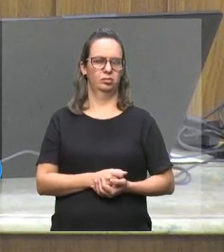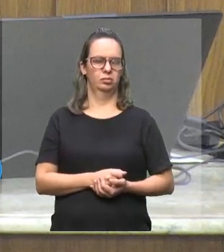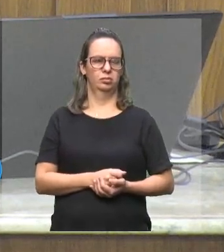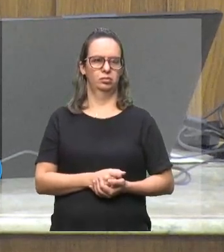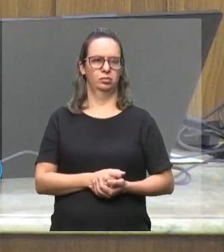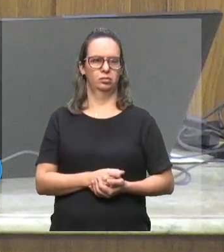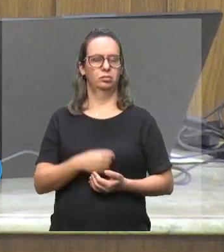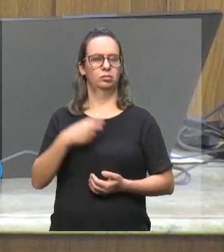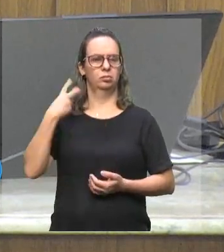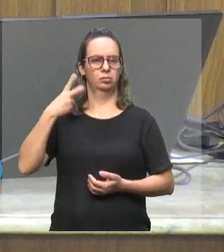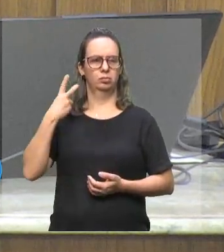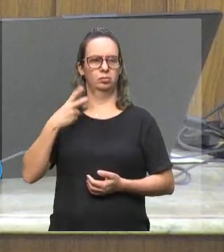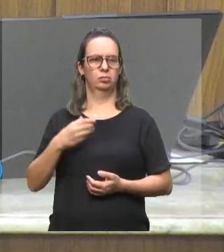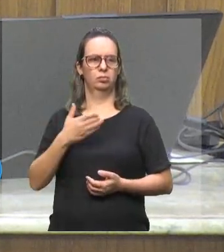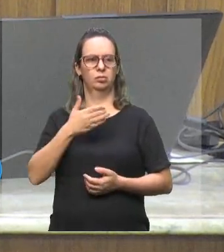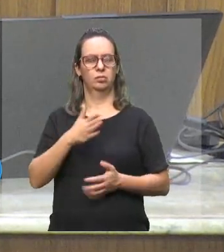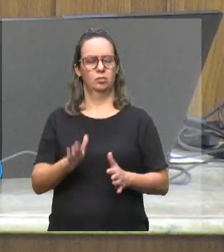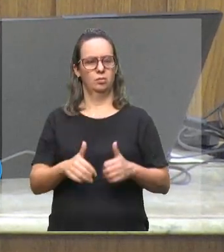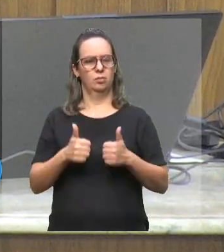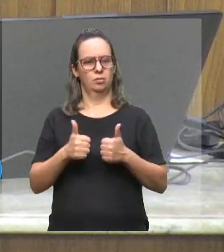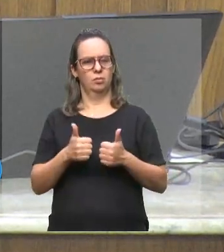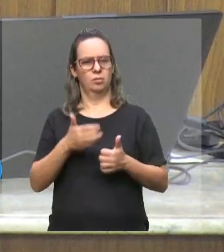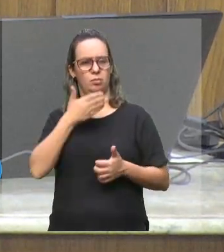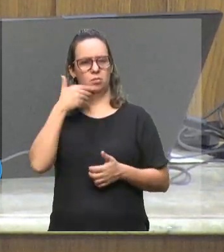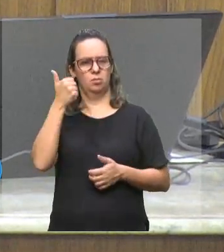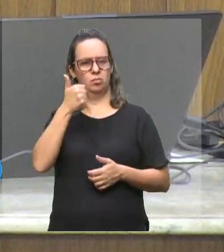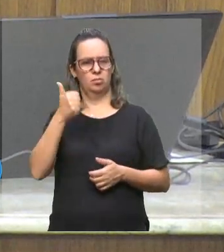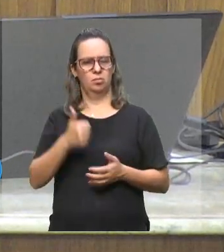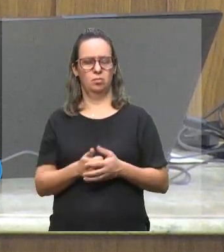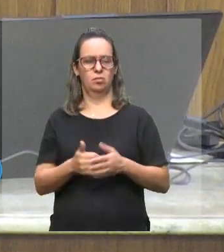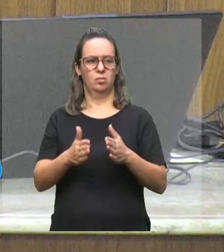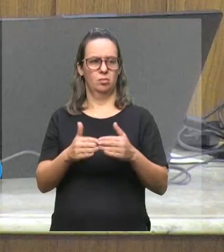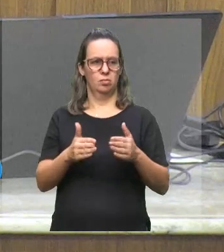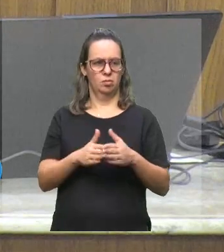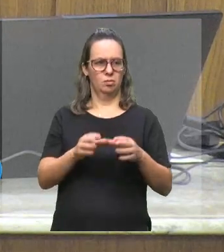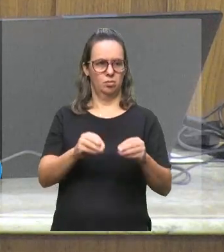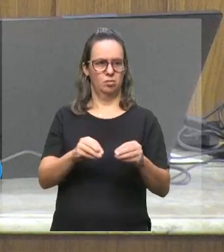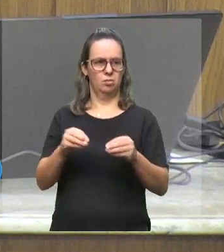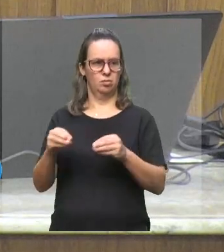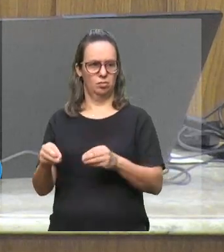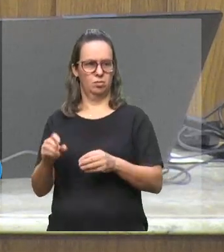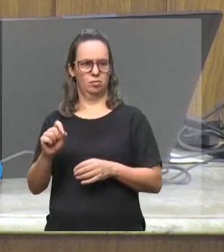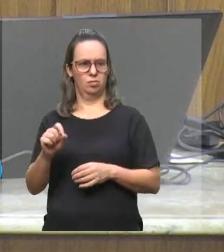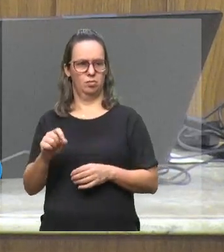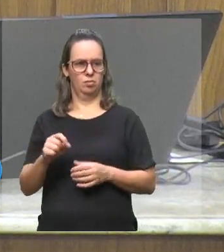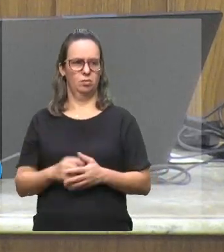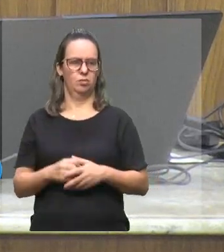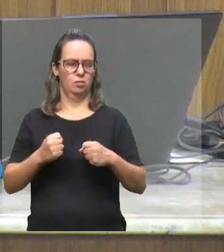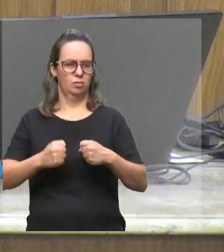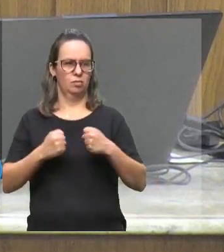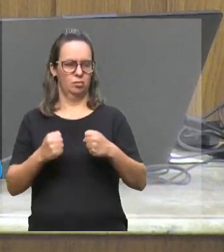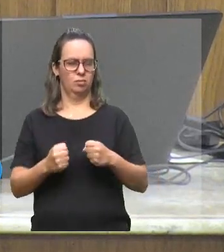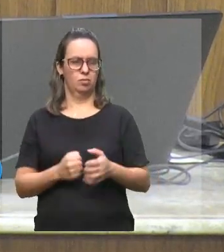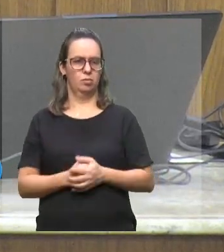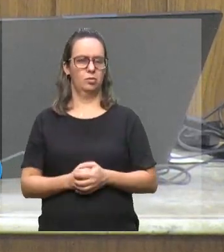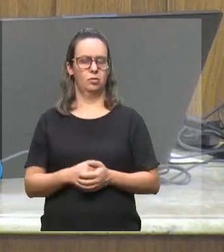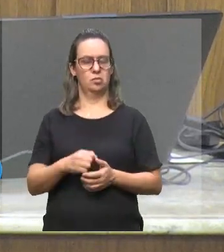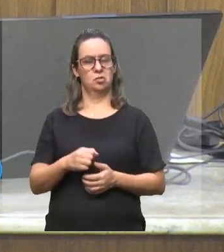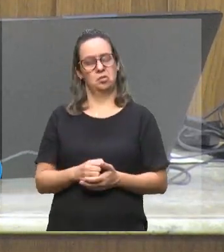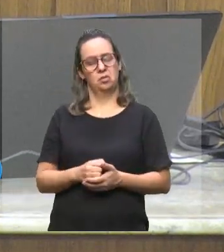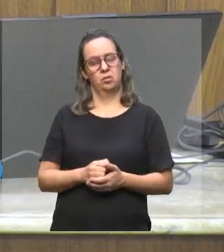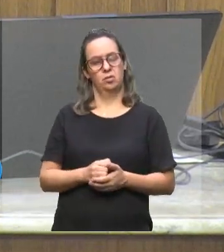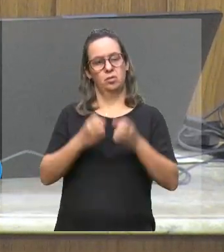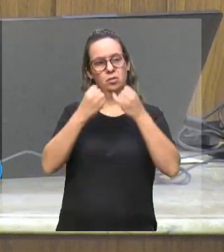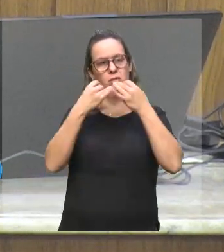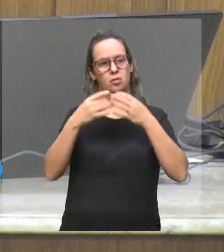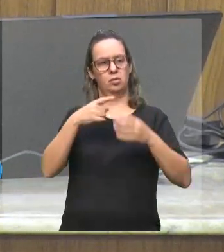vereadores, é melhor pedir esse adiamento, é isso, vereador Alexandre, para que se possa sanar essas dúvidas que,